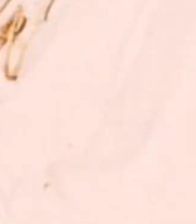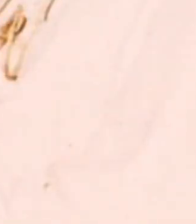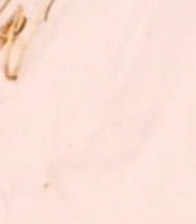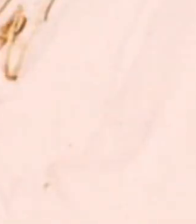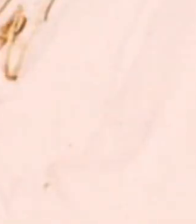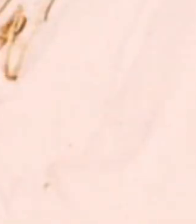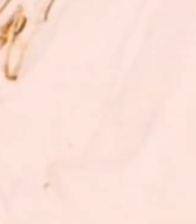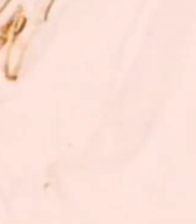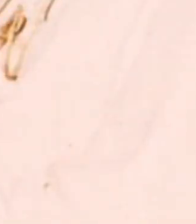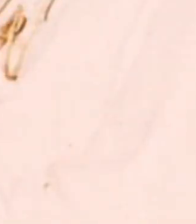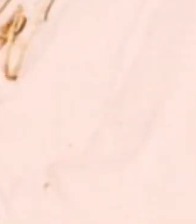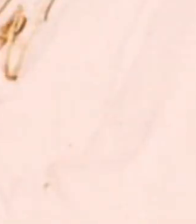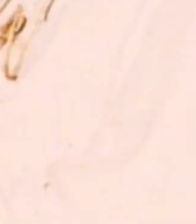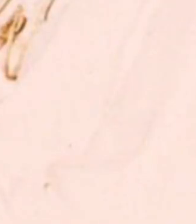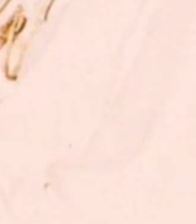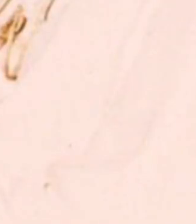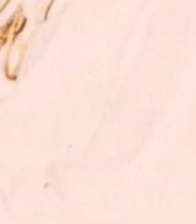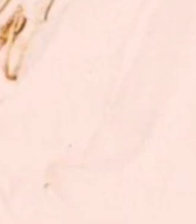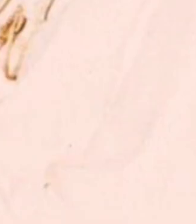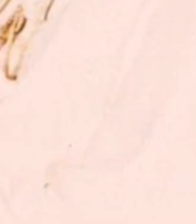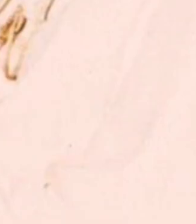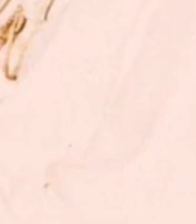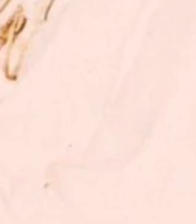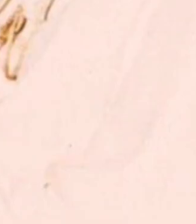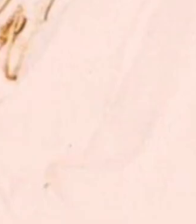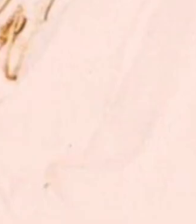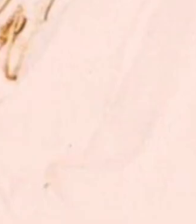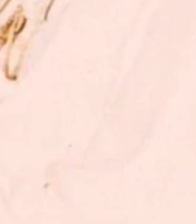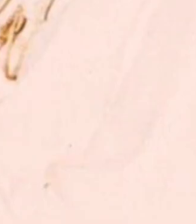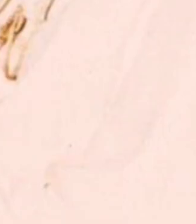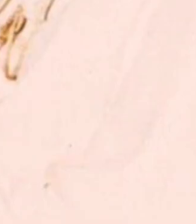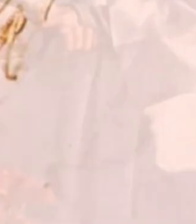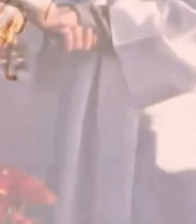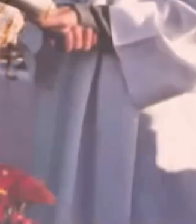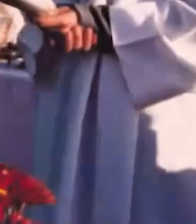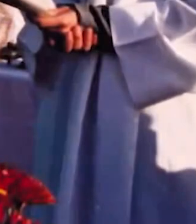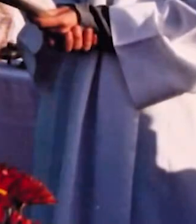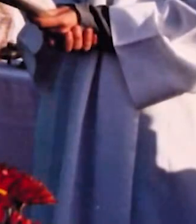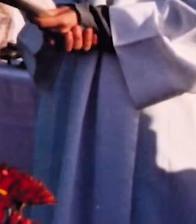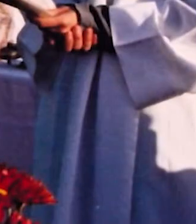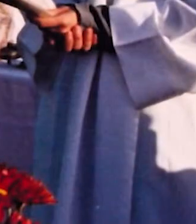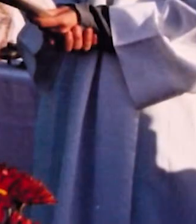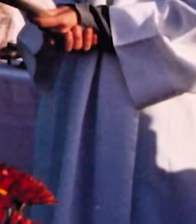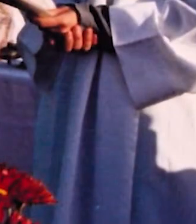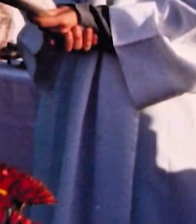redes onde o Senhor me